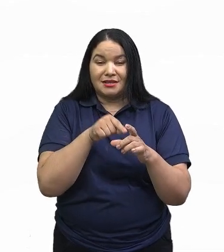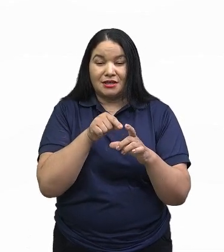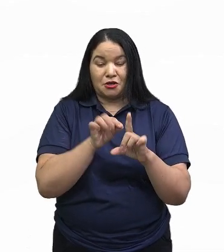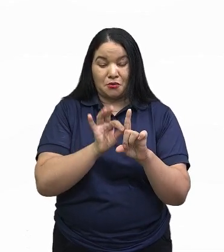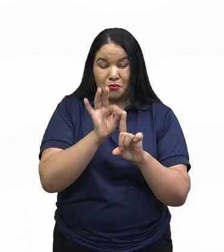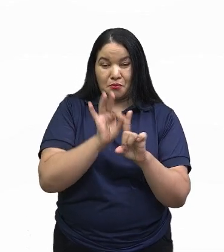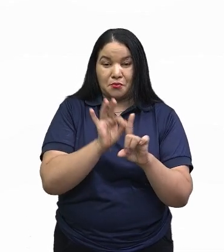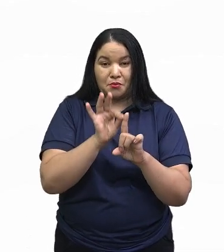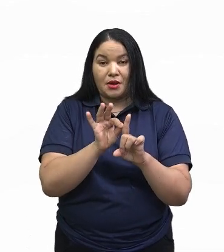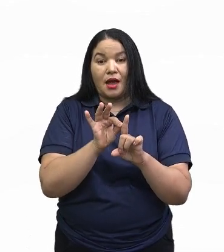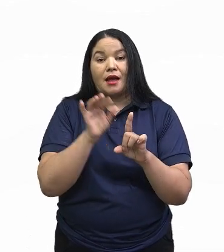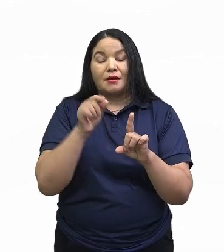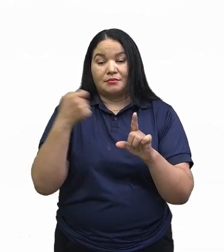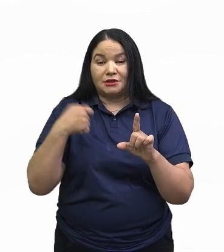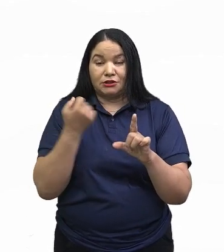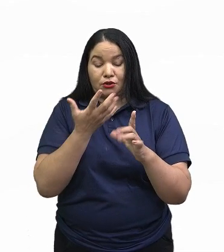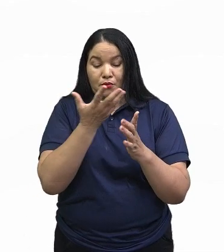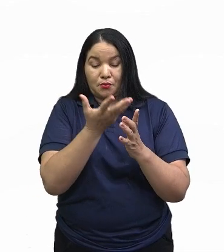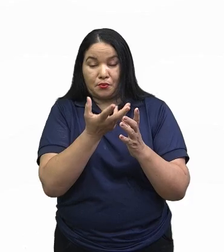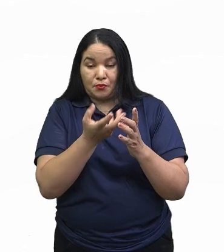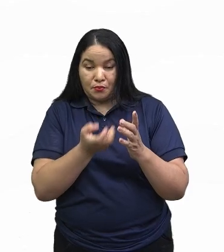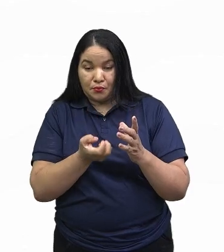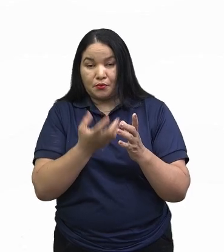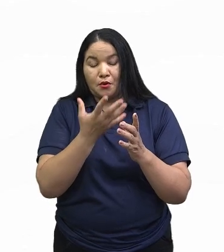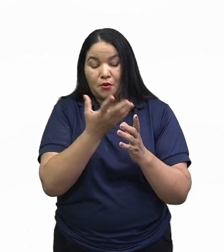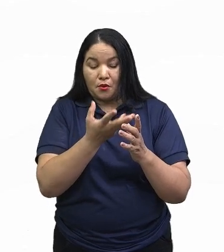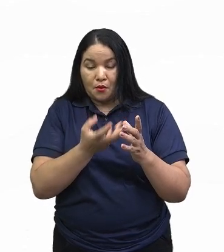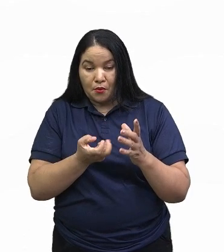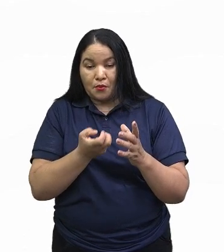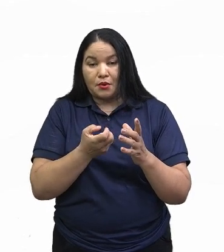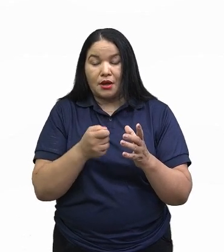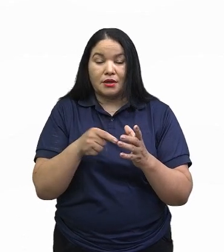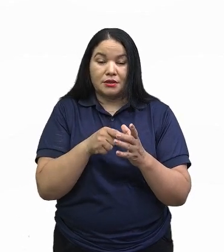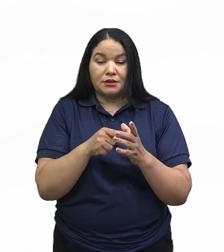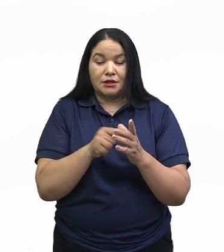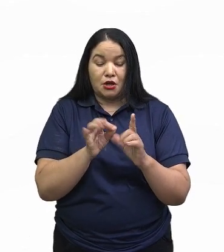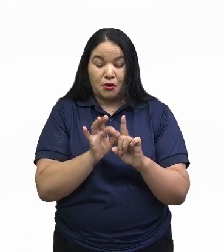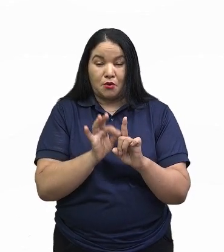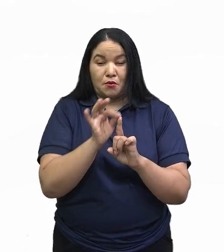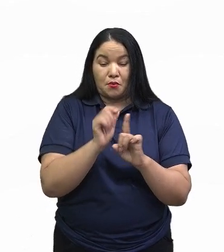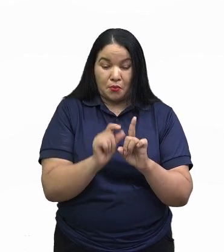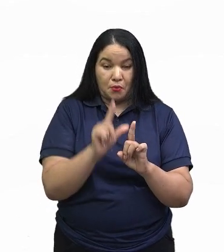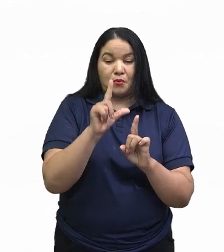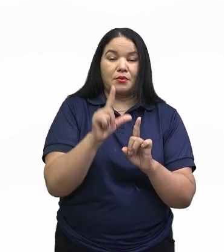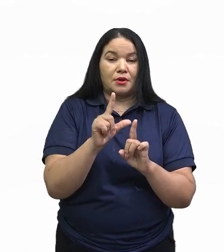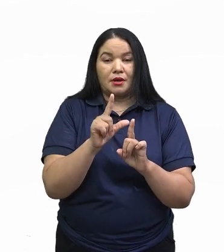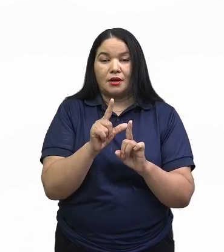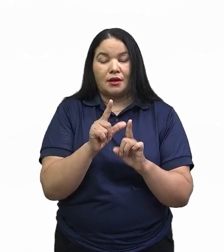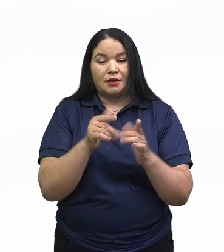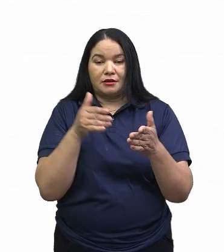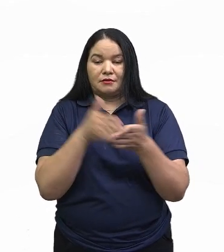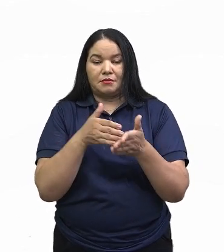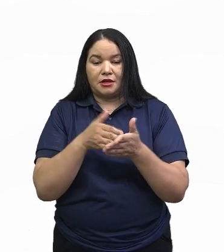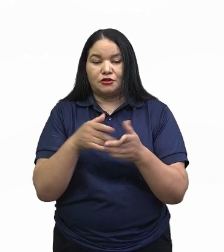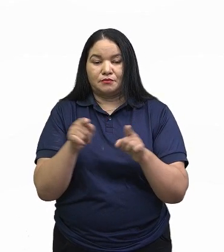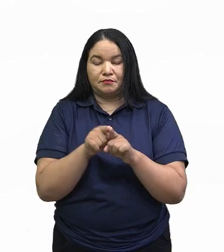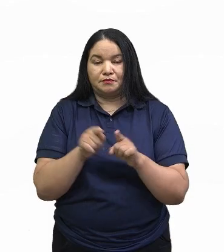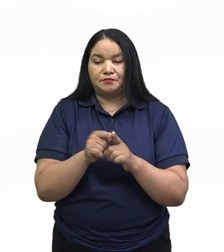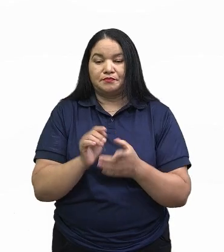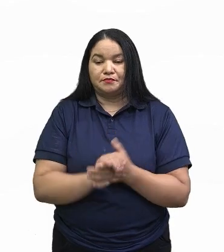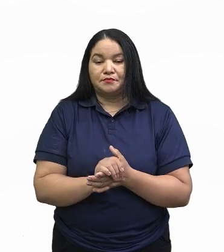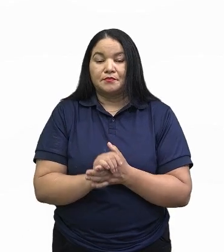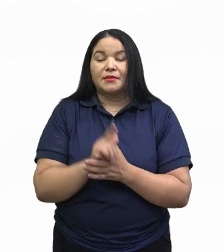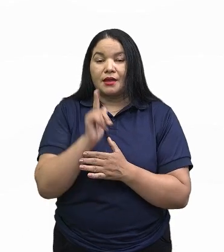ela retire calor do motor para que ele não superaqueça. Aí nós temos calor específico da água. É